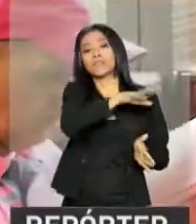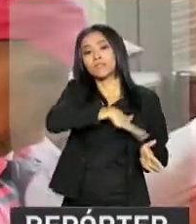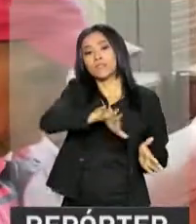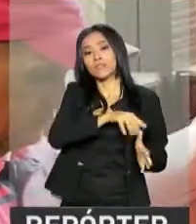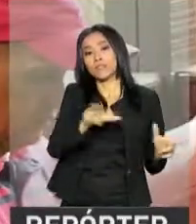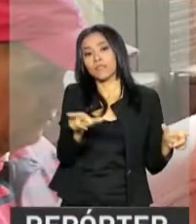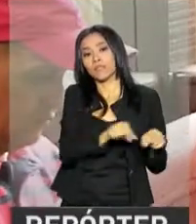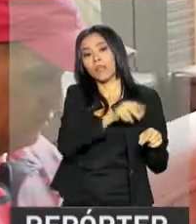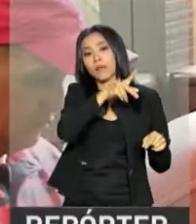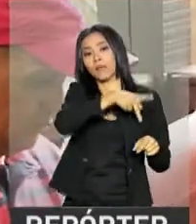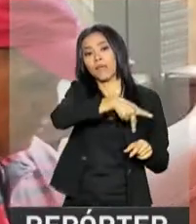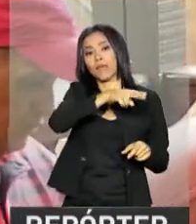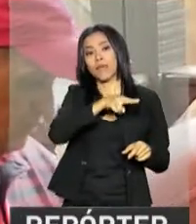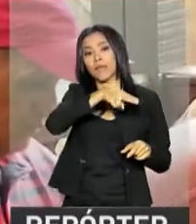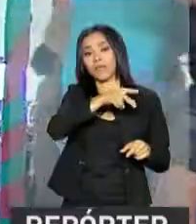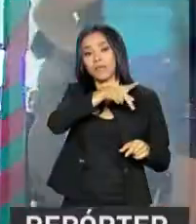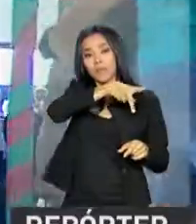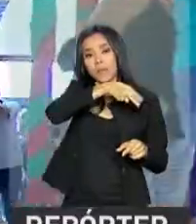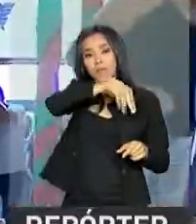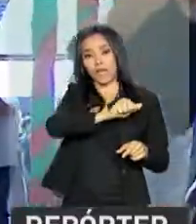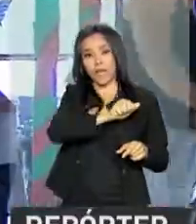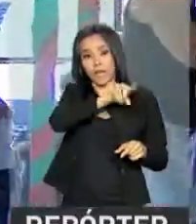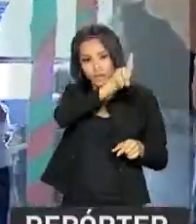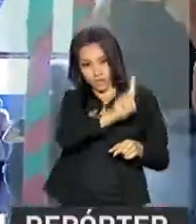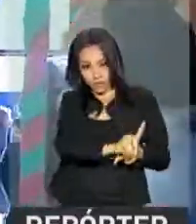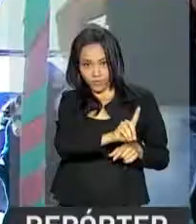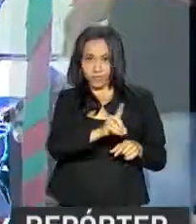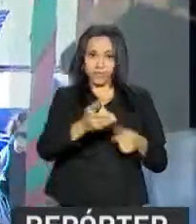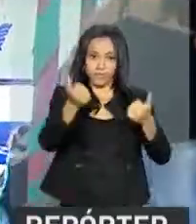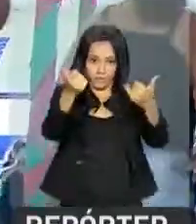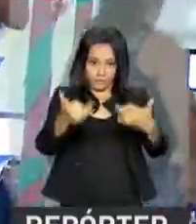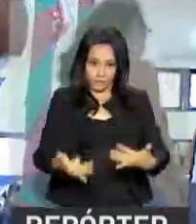de Domicílios 2017.